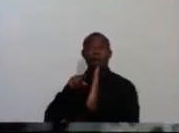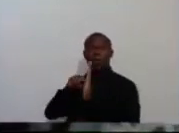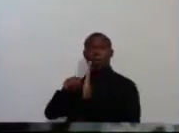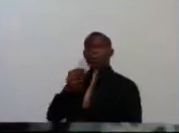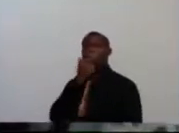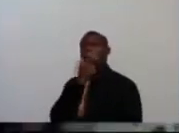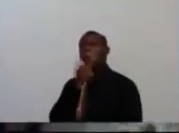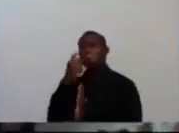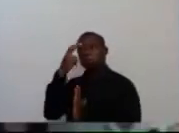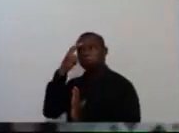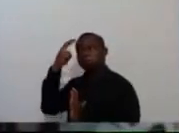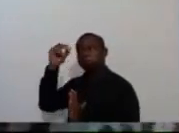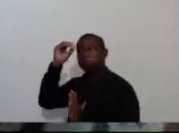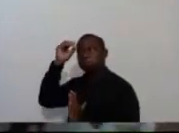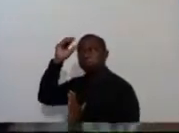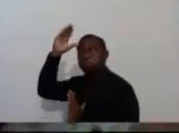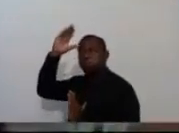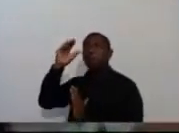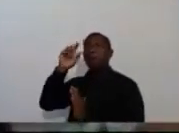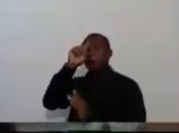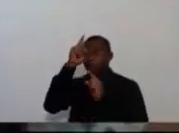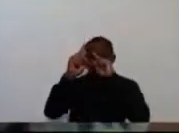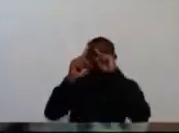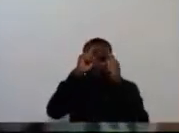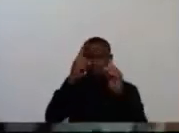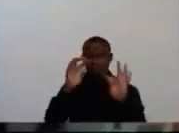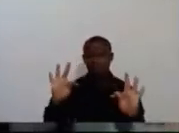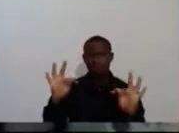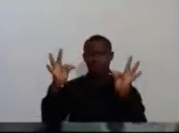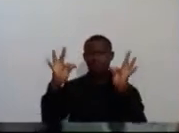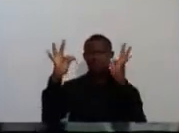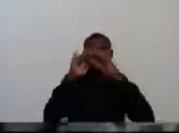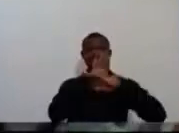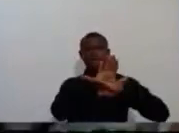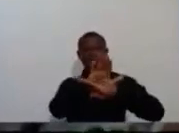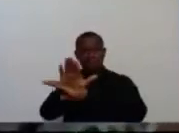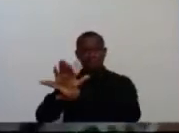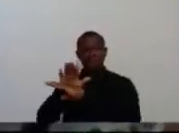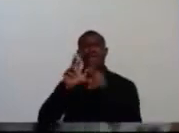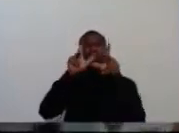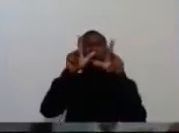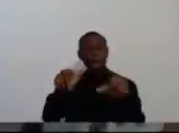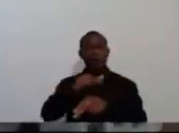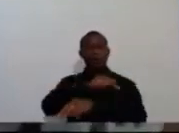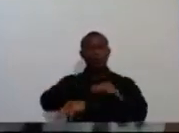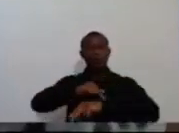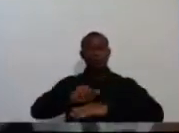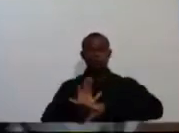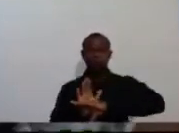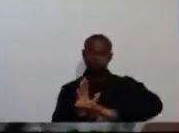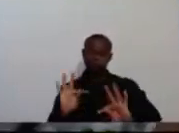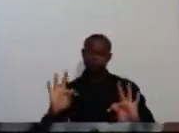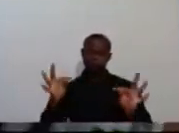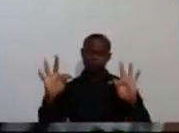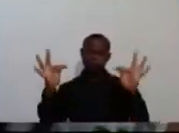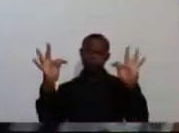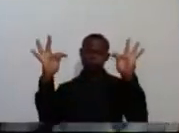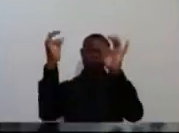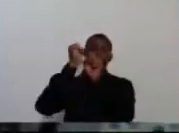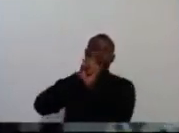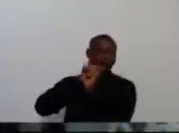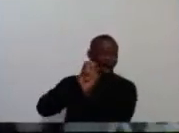esses tipos de ferramentas. Então, vivemos e convivemos com a tecnologia há muitos anos, desde os